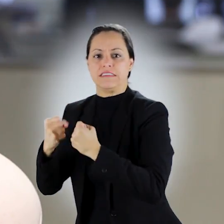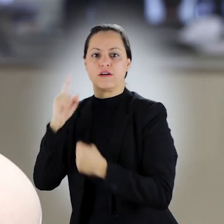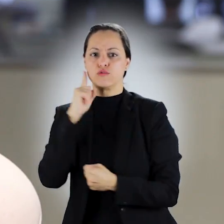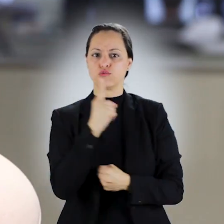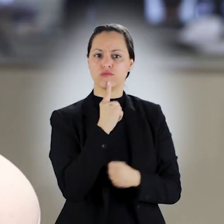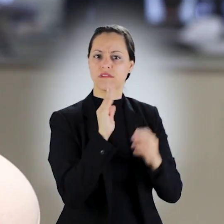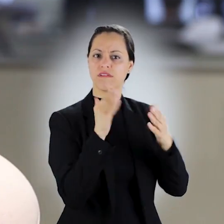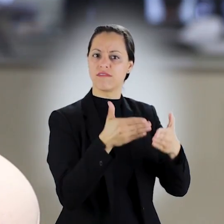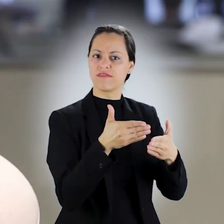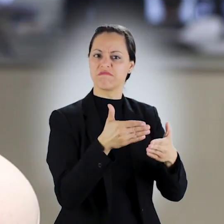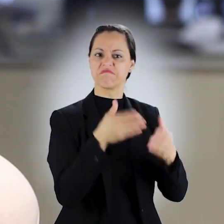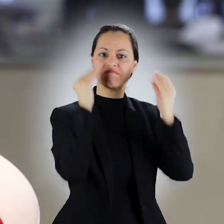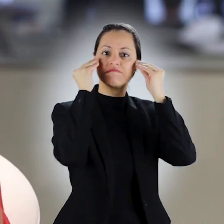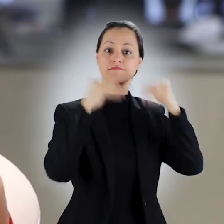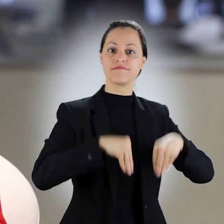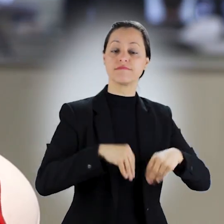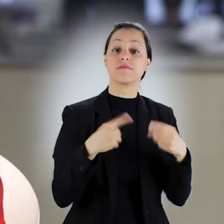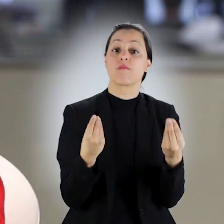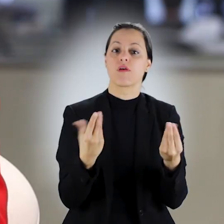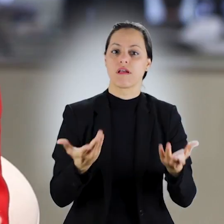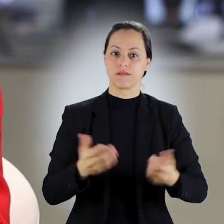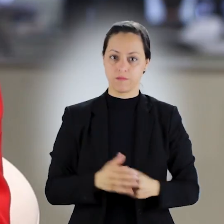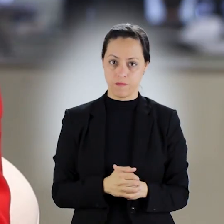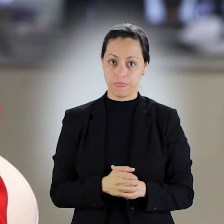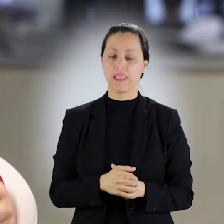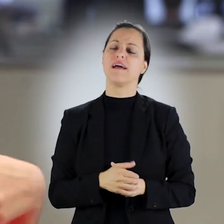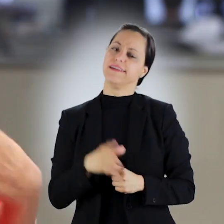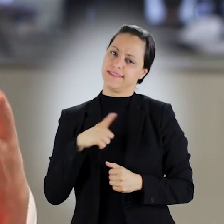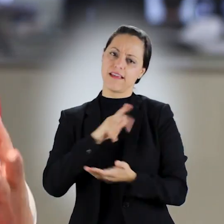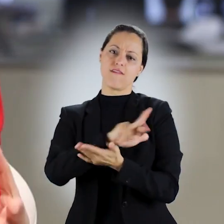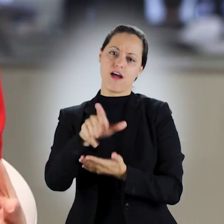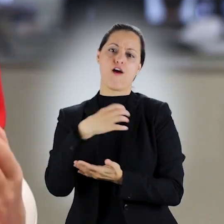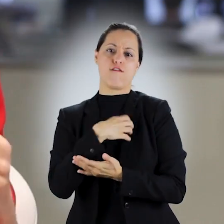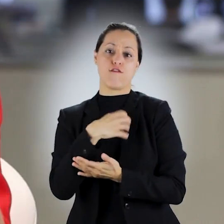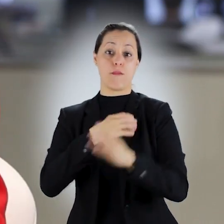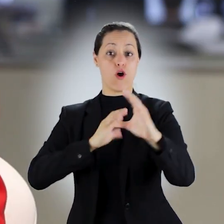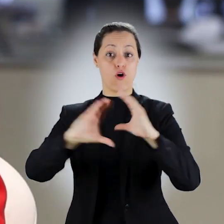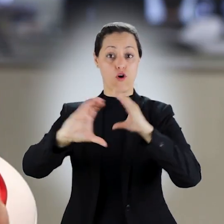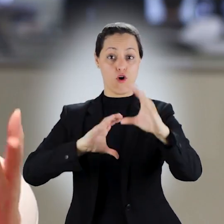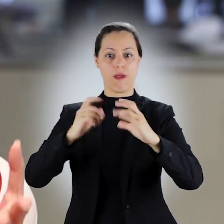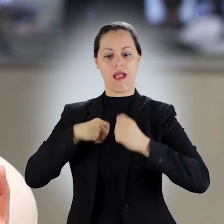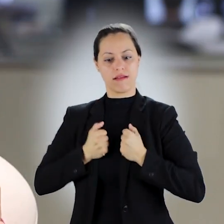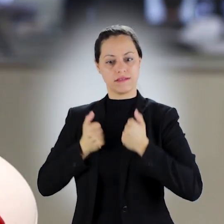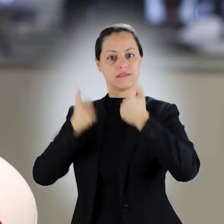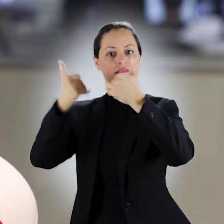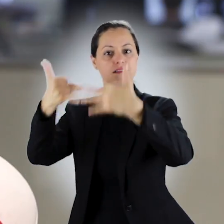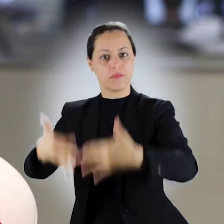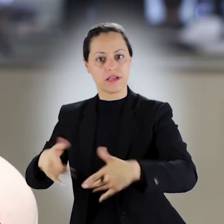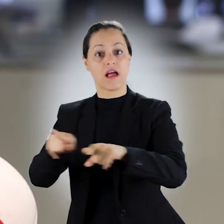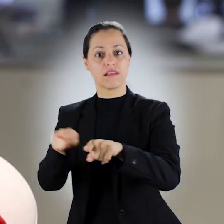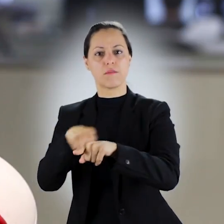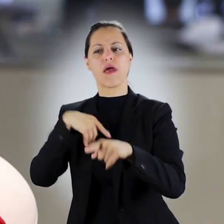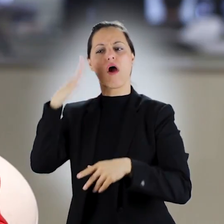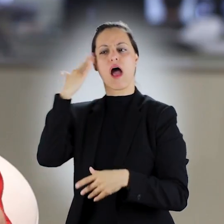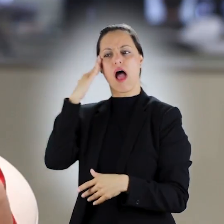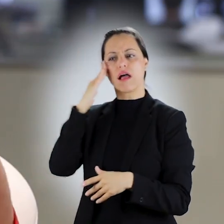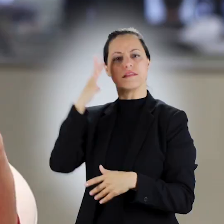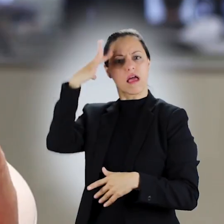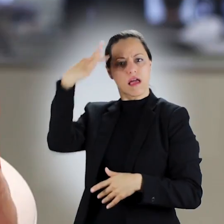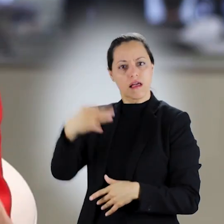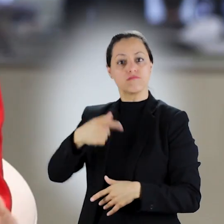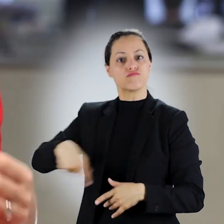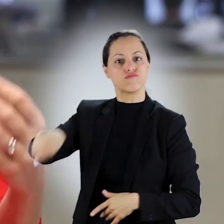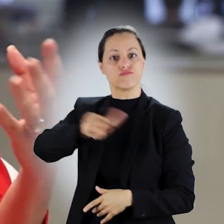Não. Então, quer dizer, existem formas da gente se comunicar, de se fazer entendido e de entender. Basta querer, né? E precisa